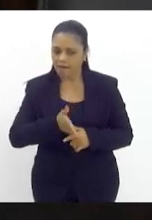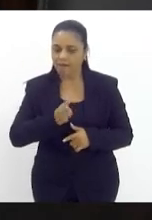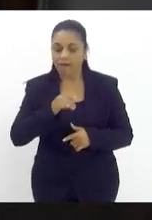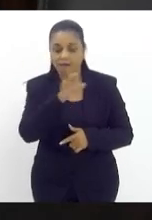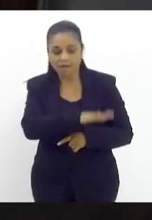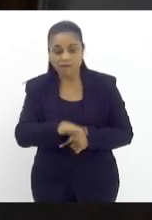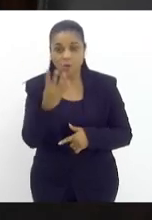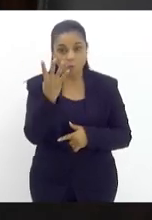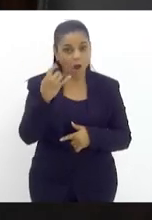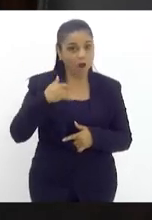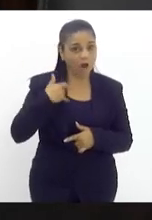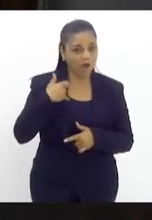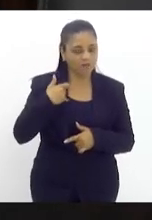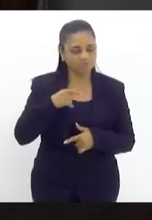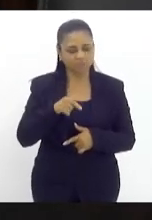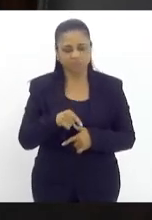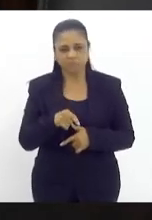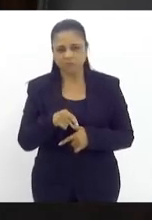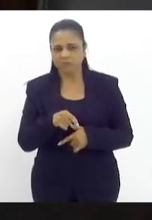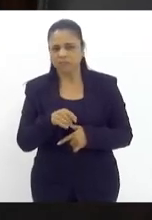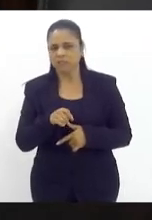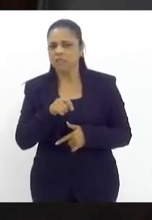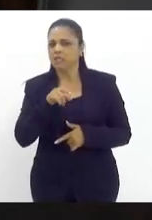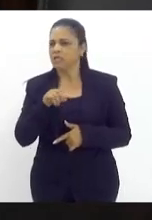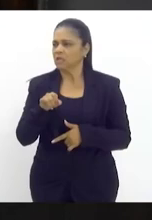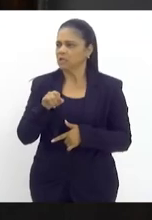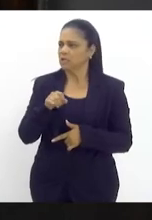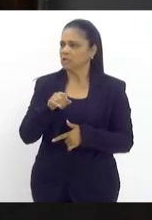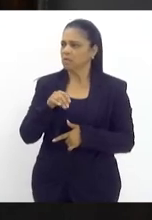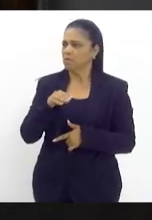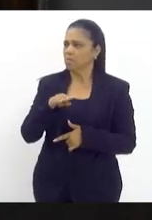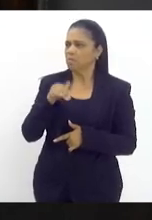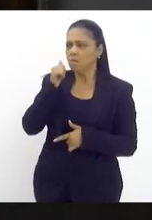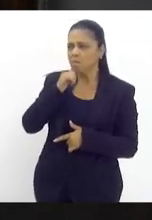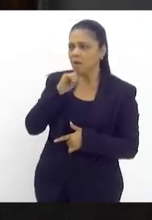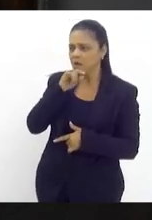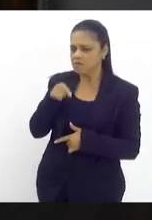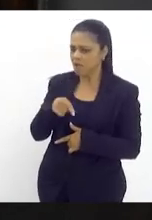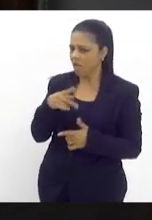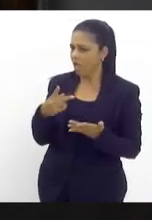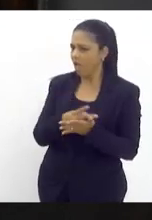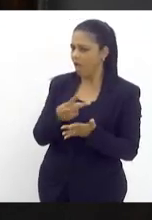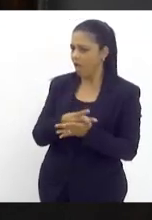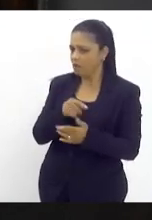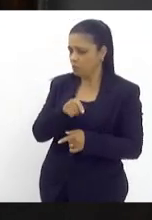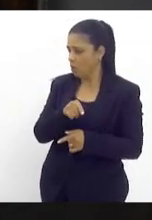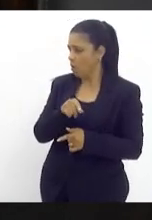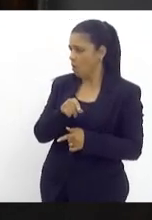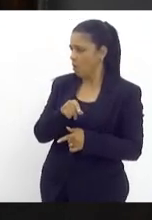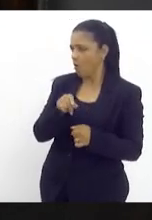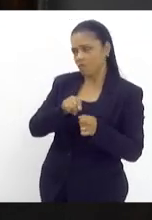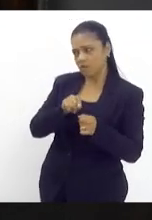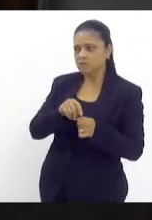criança de 4 anos, ela olha e fala, ih, mamãe, isso está errado. Ah, olha ela fazendo errado.